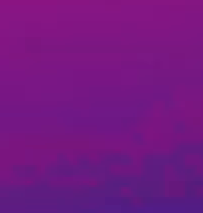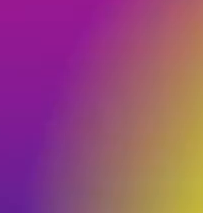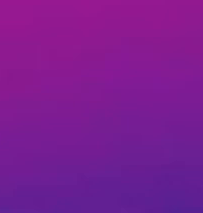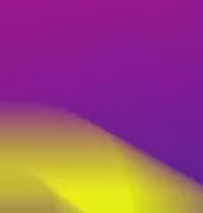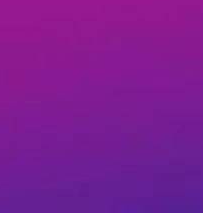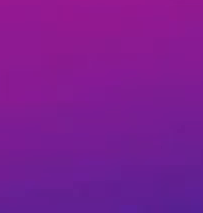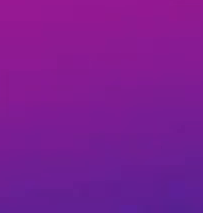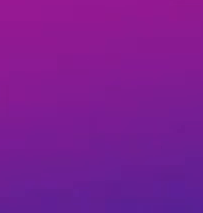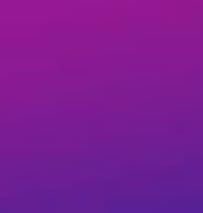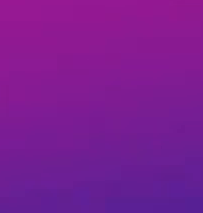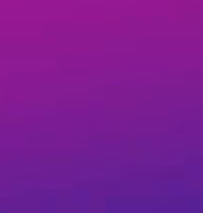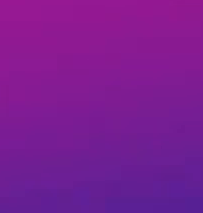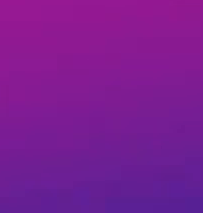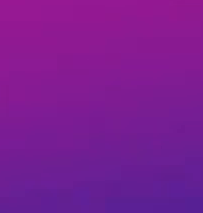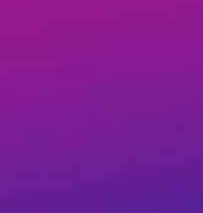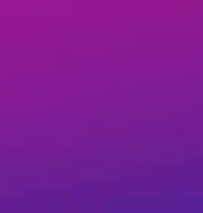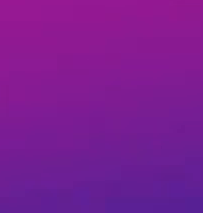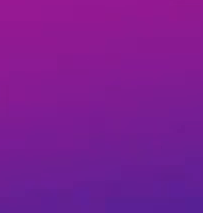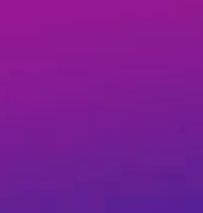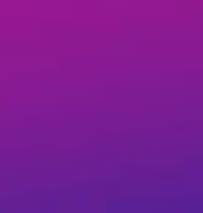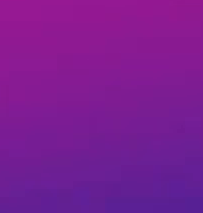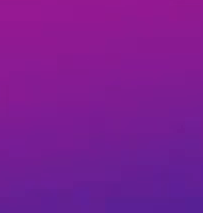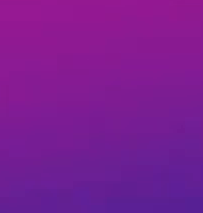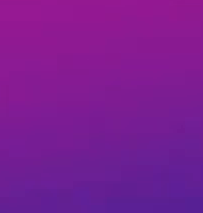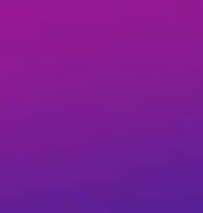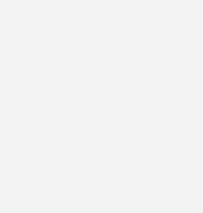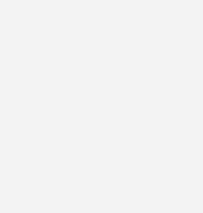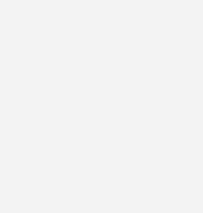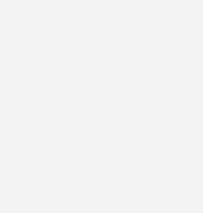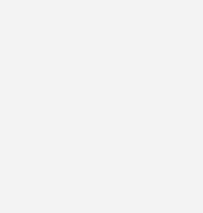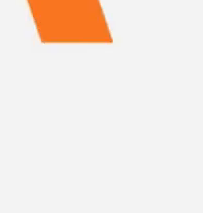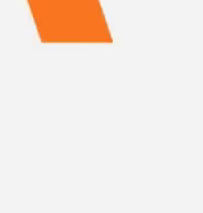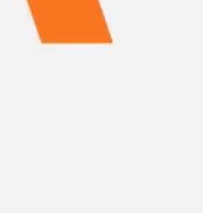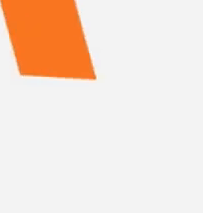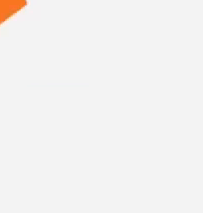muitas histórias um só coração